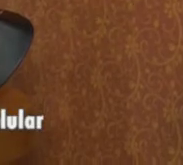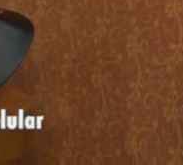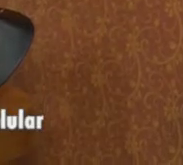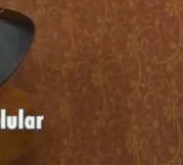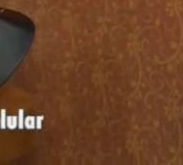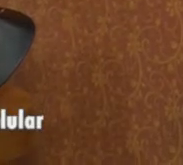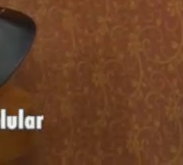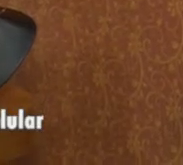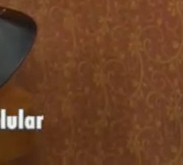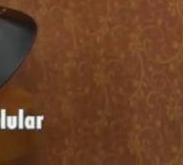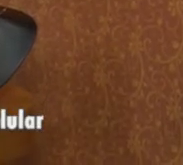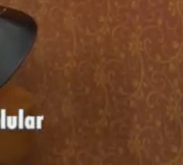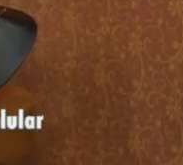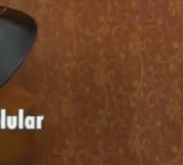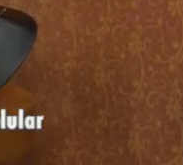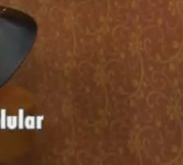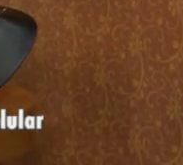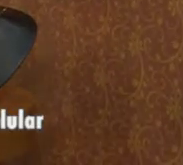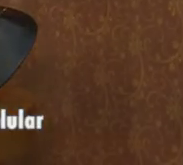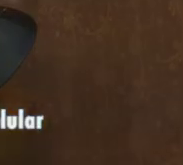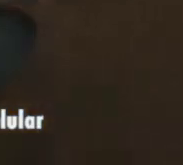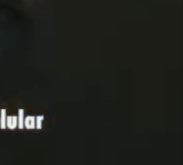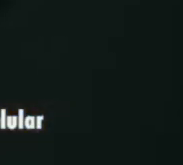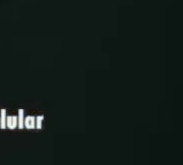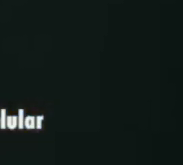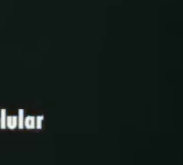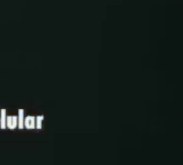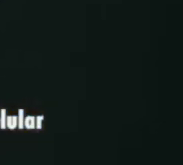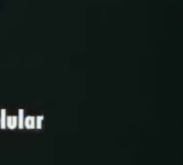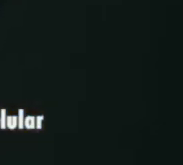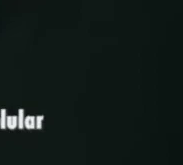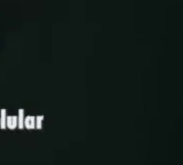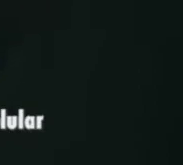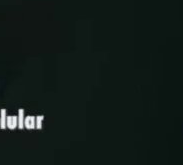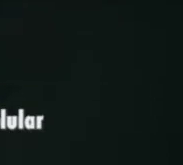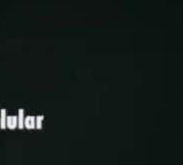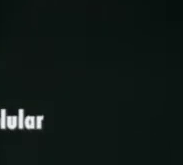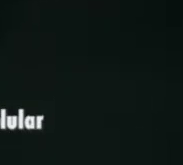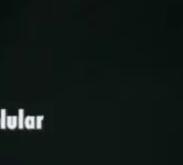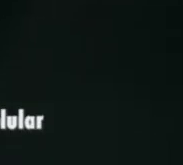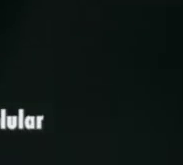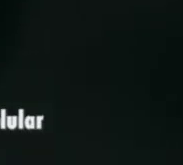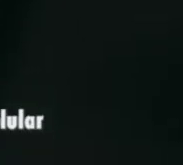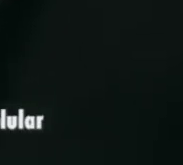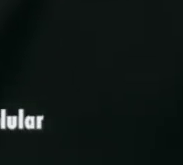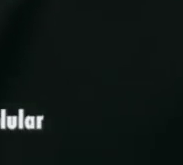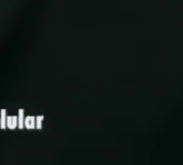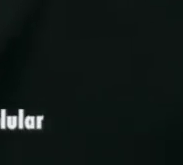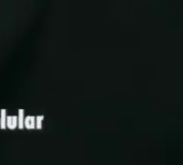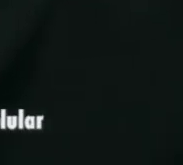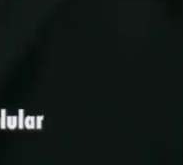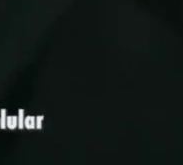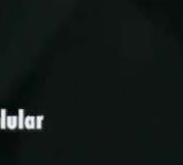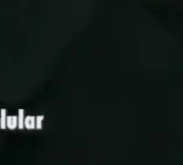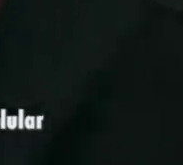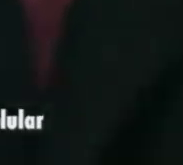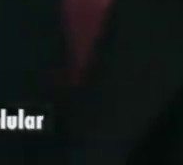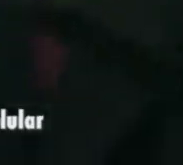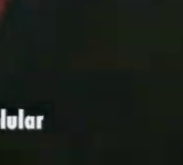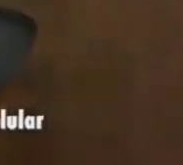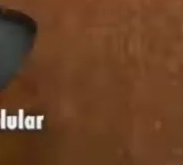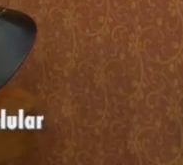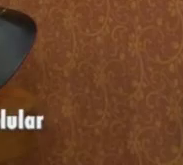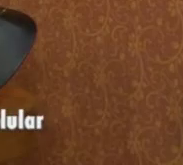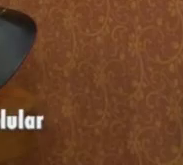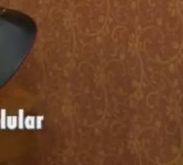terços personalizados fazendo parte do kit. Este é o terço para a mulher, todo folhado a ouro e feito de pedras de quartzo róseas.